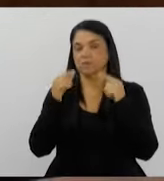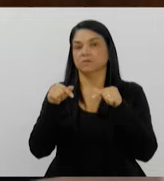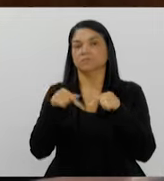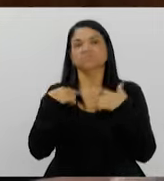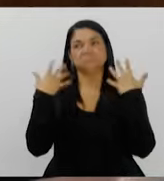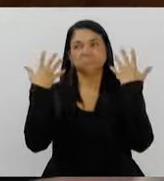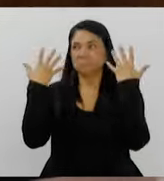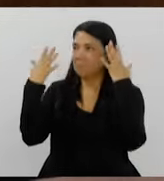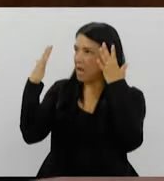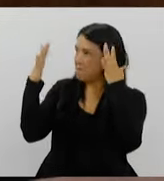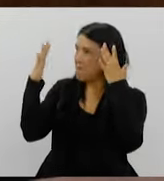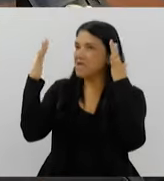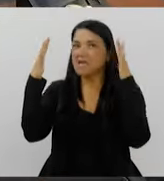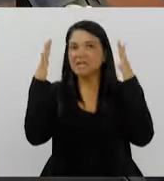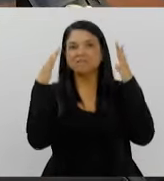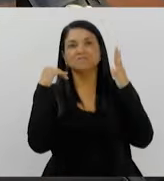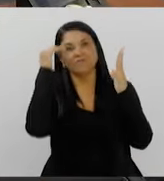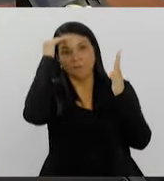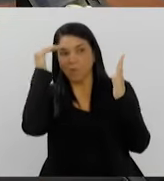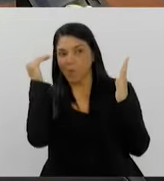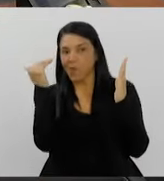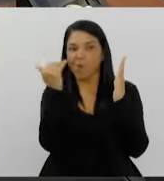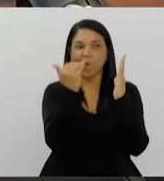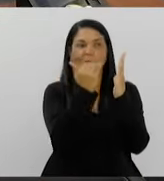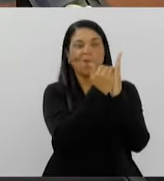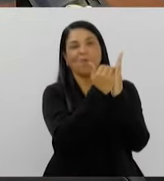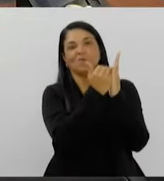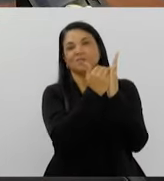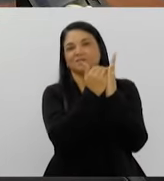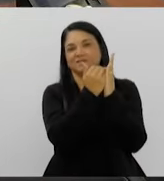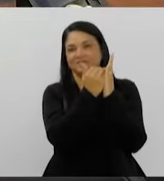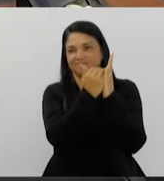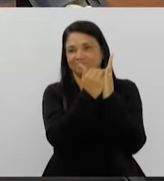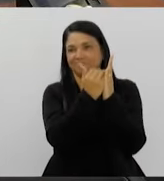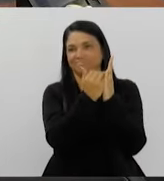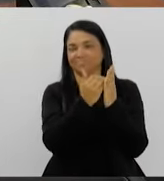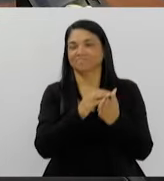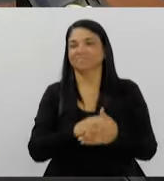de parabéns e vamos pro cumpra cumpr